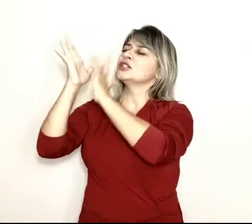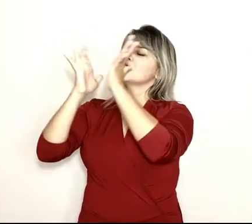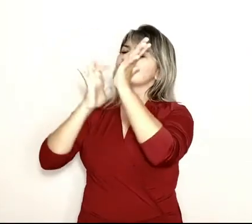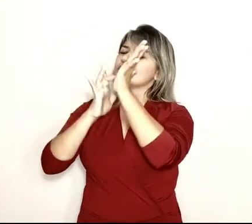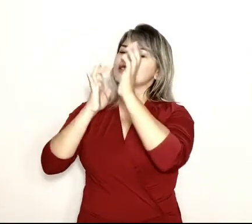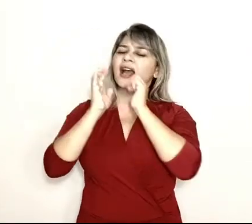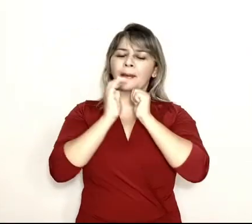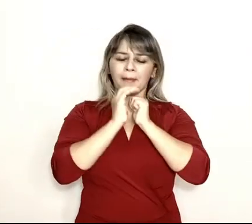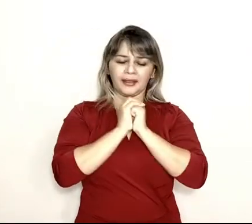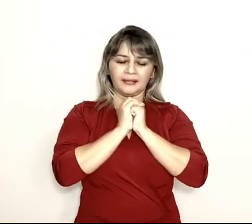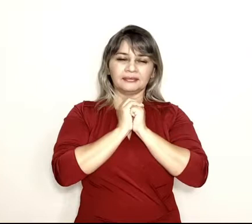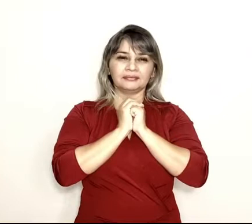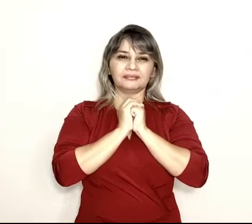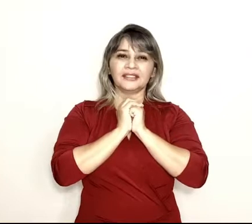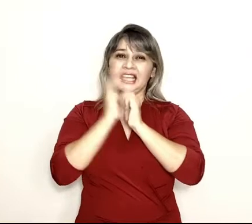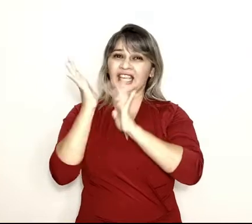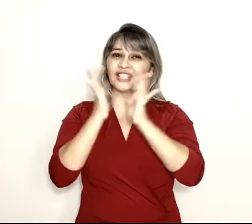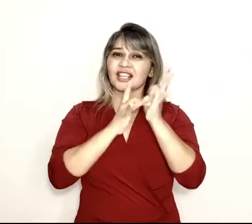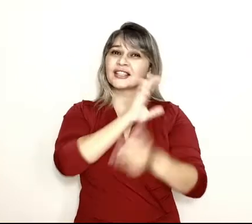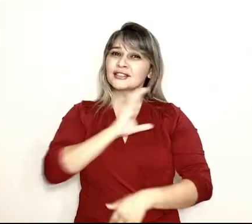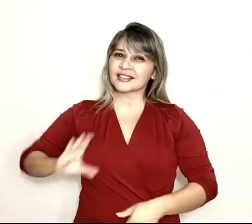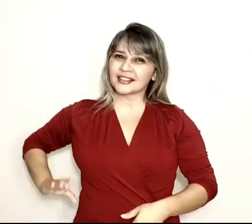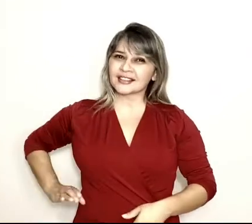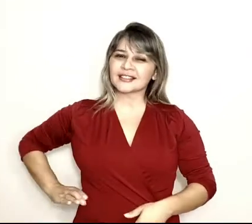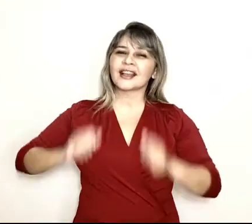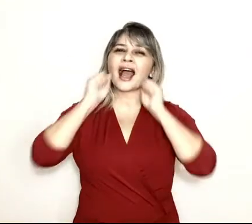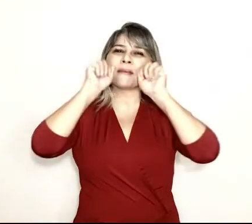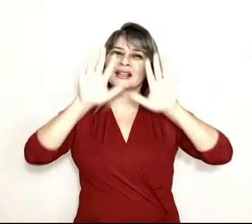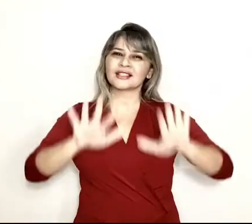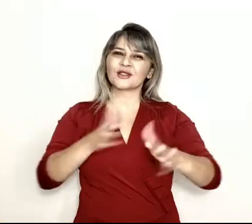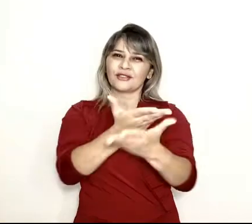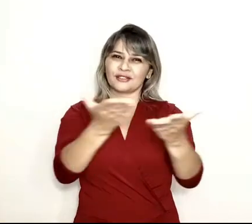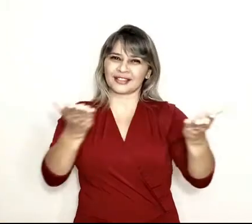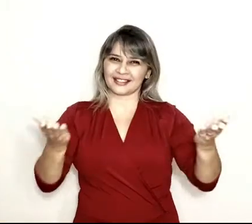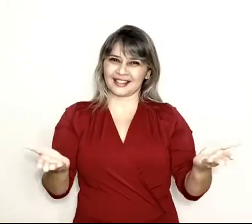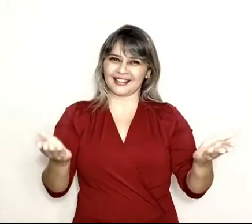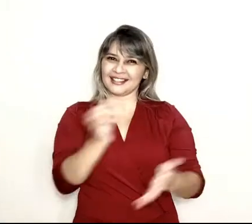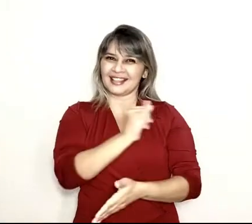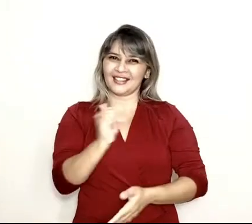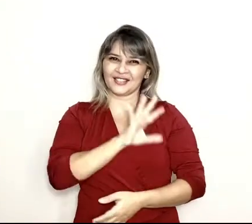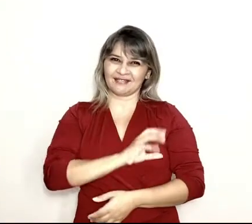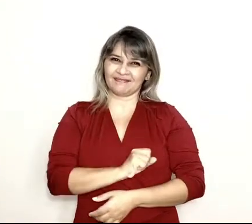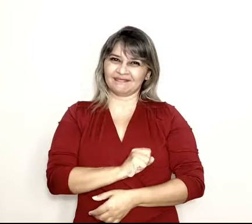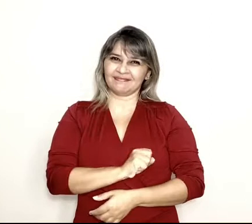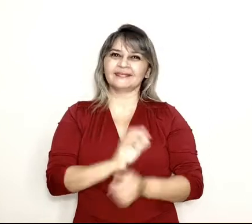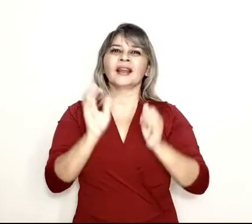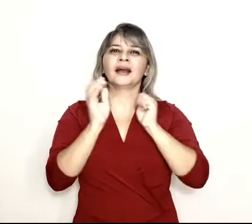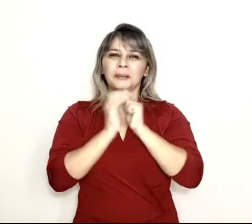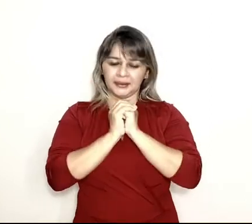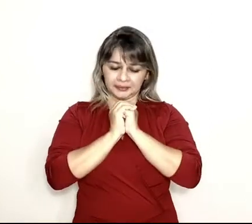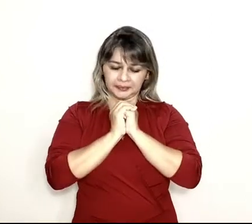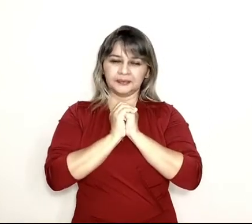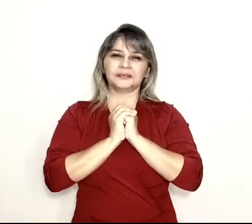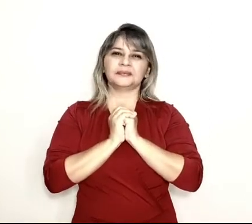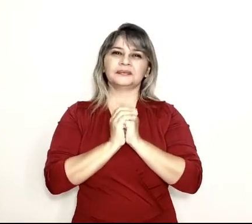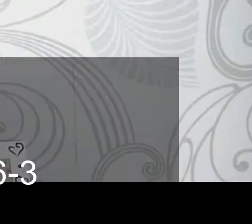Senhor, estão, ó Deus, Te buscando, estão, Senhor, entregando a sua vida a Ti. Em nome de Jesus. Amém.